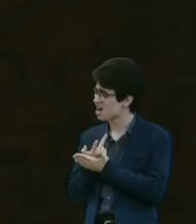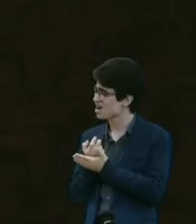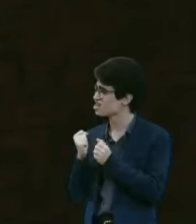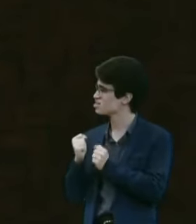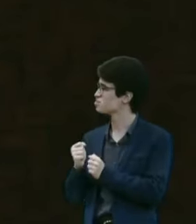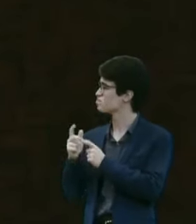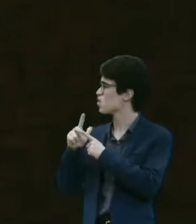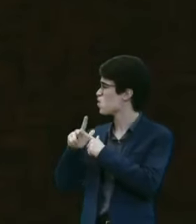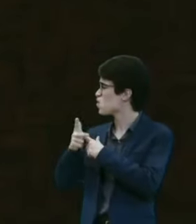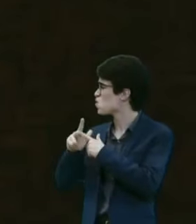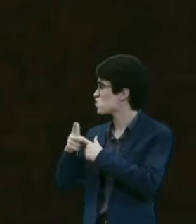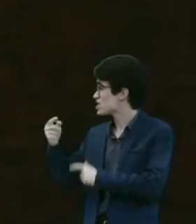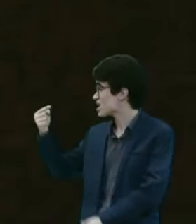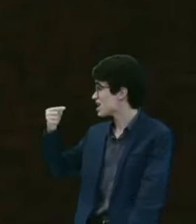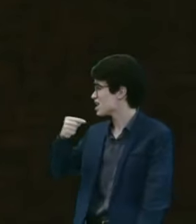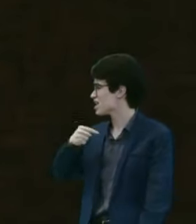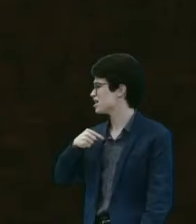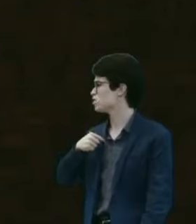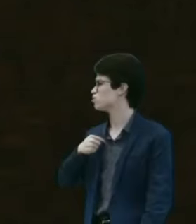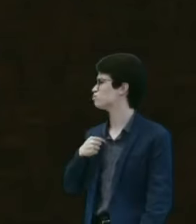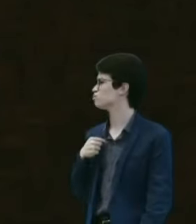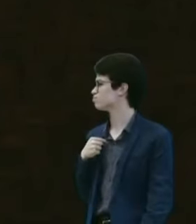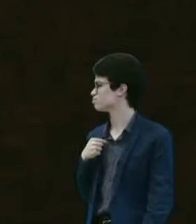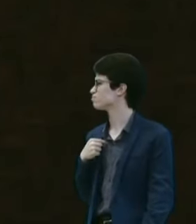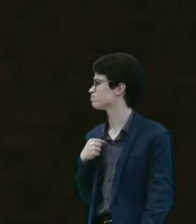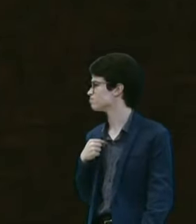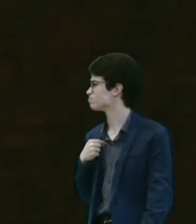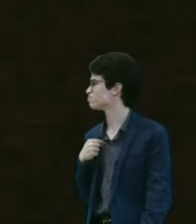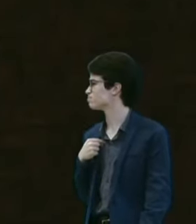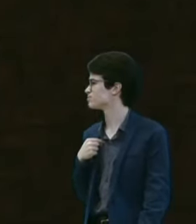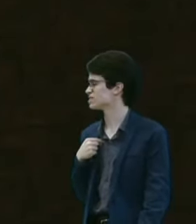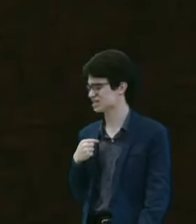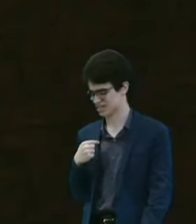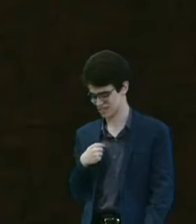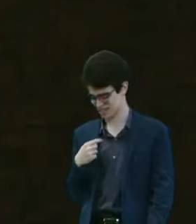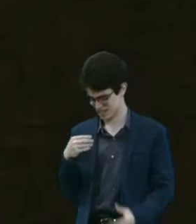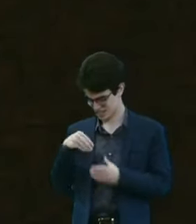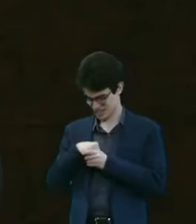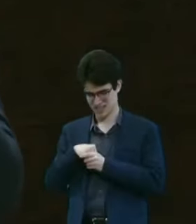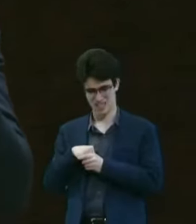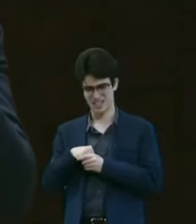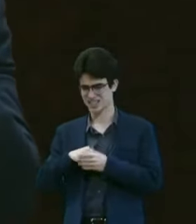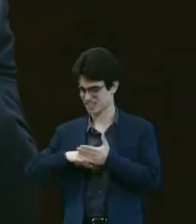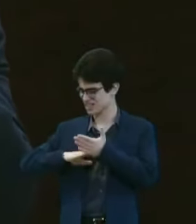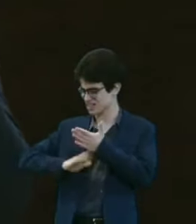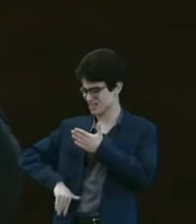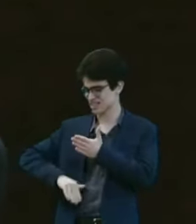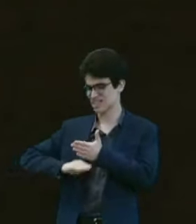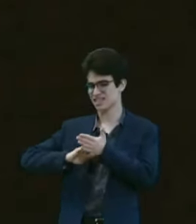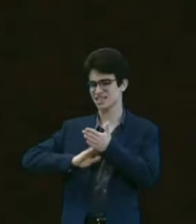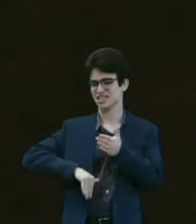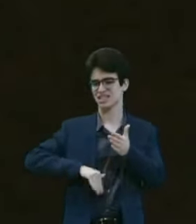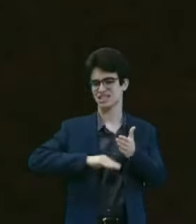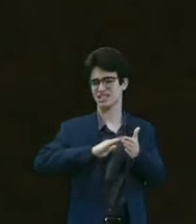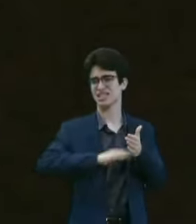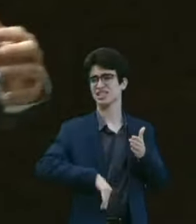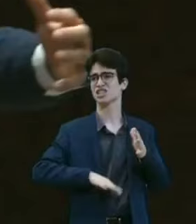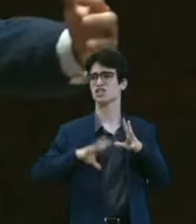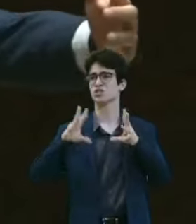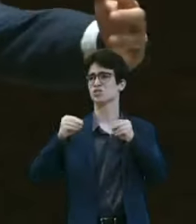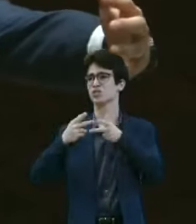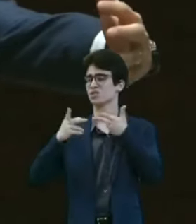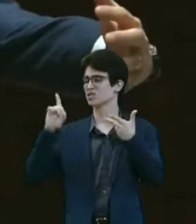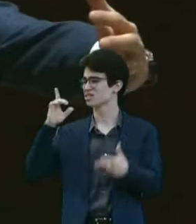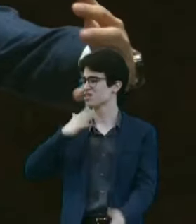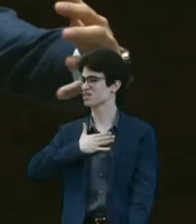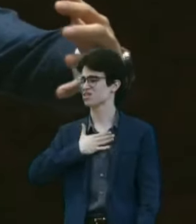conserta primeiro a mim. Tira do meu coração tudo que não presta. Eu